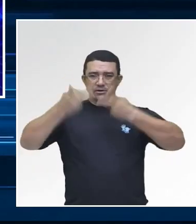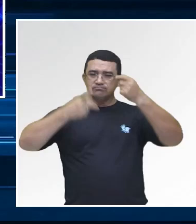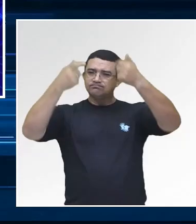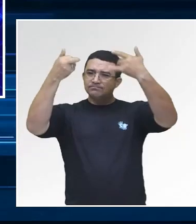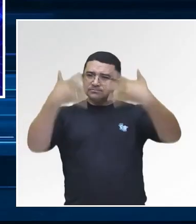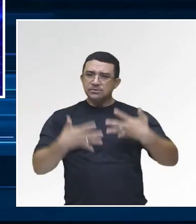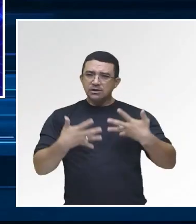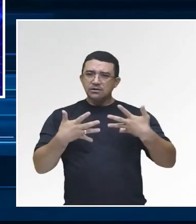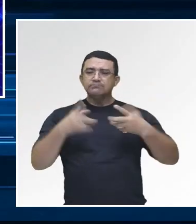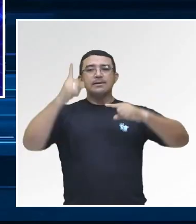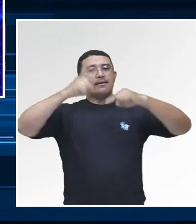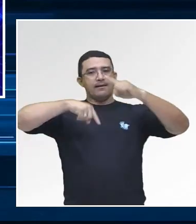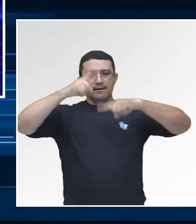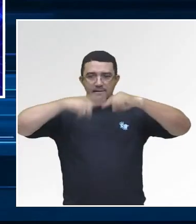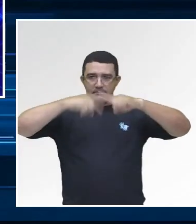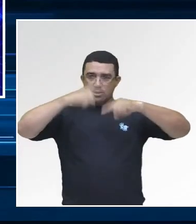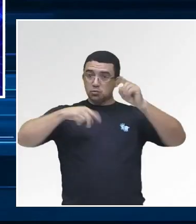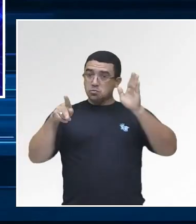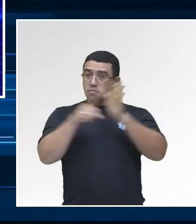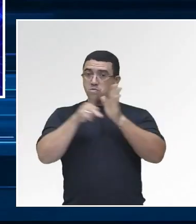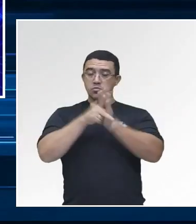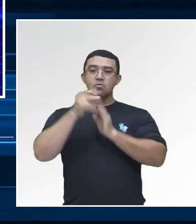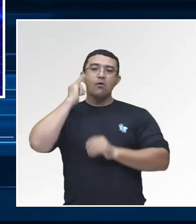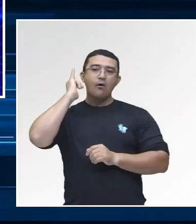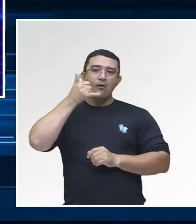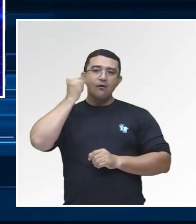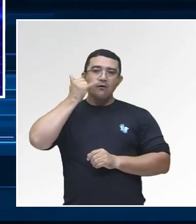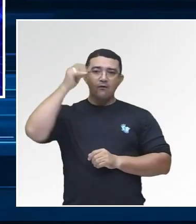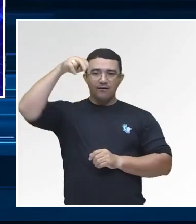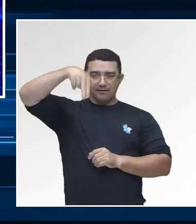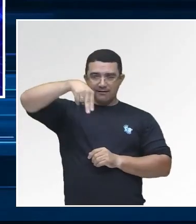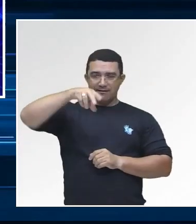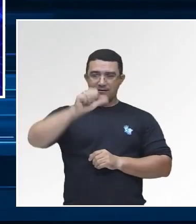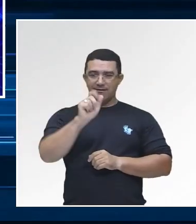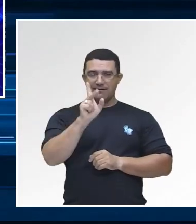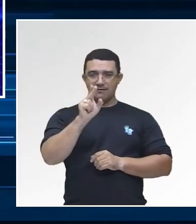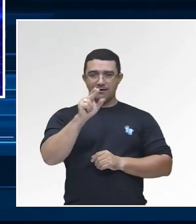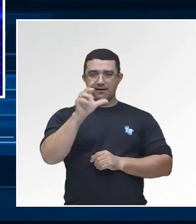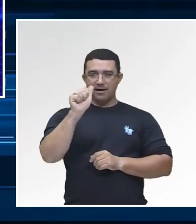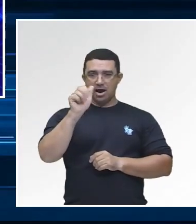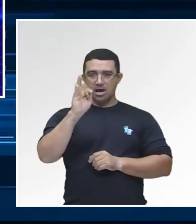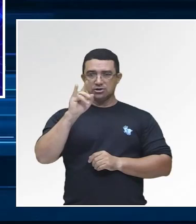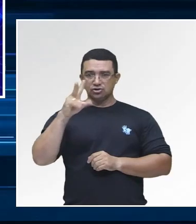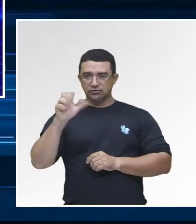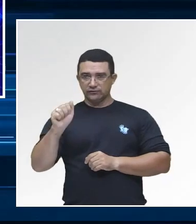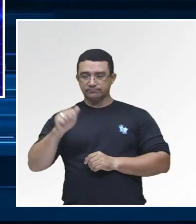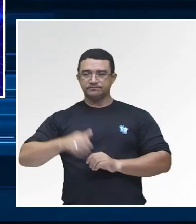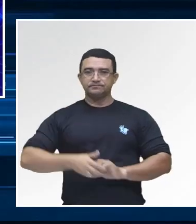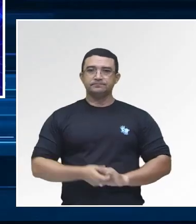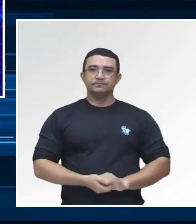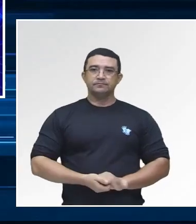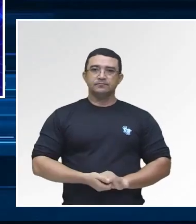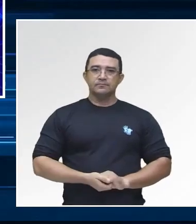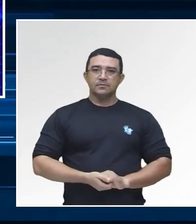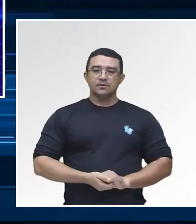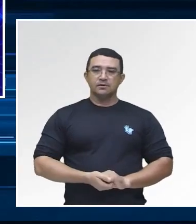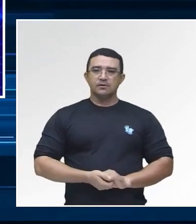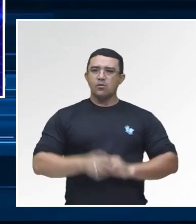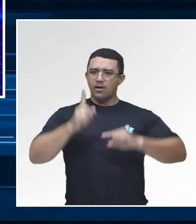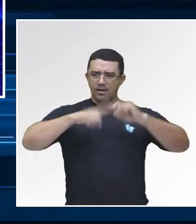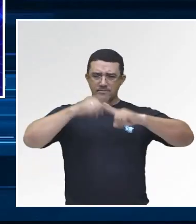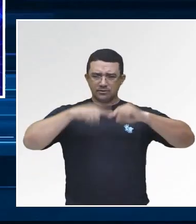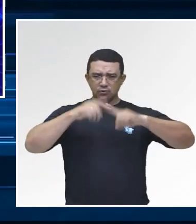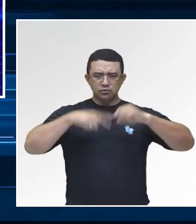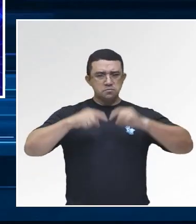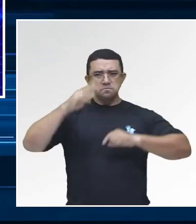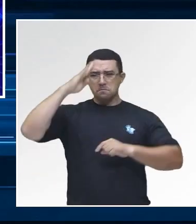que são importantes quando você vai contar um fato. E um dos elementos fundamentais